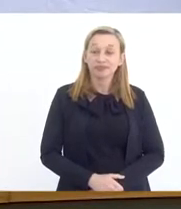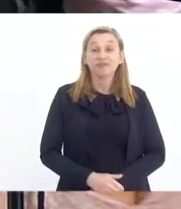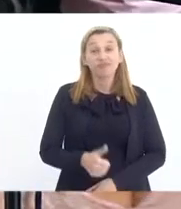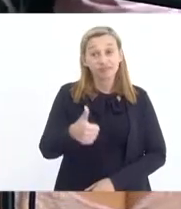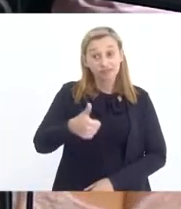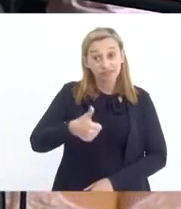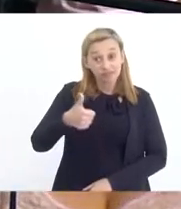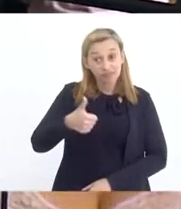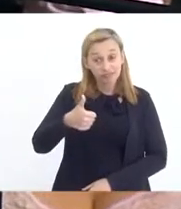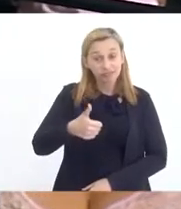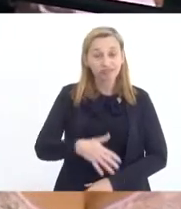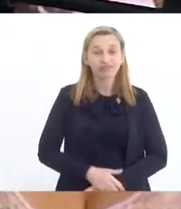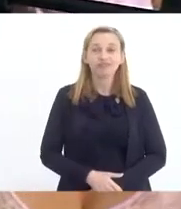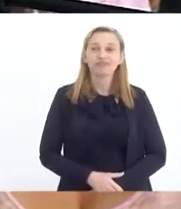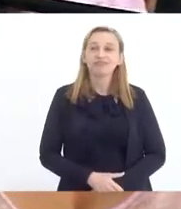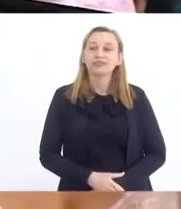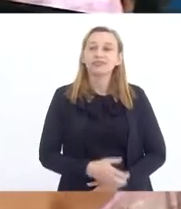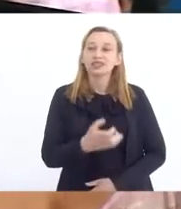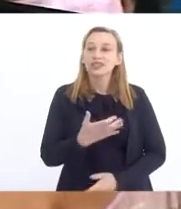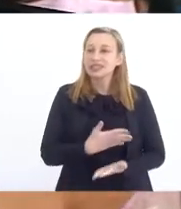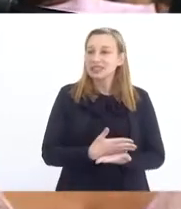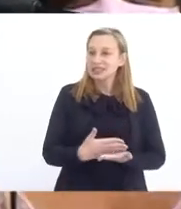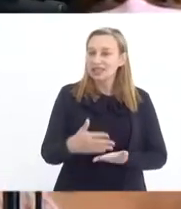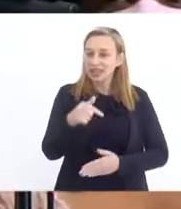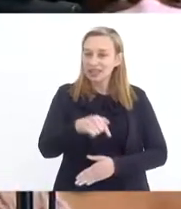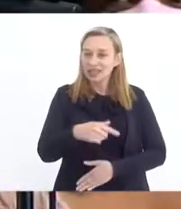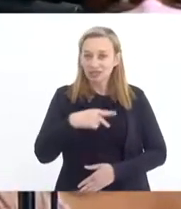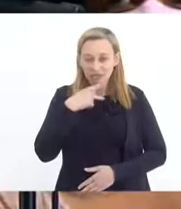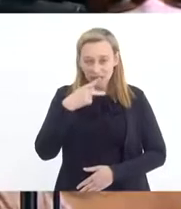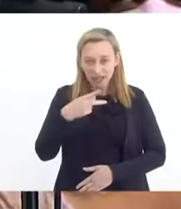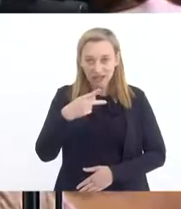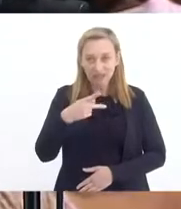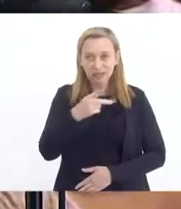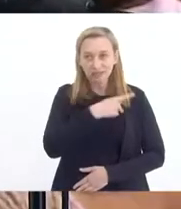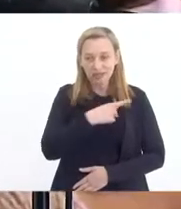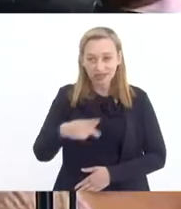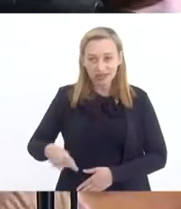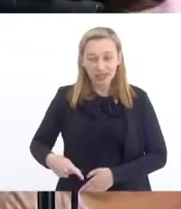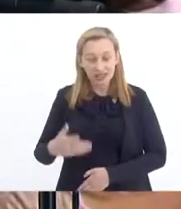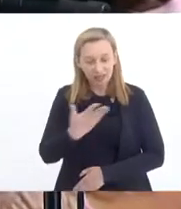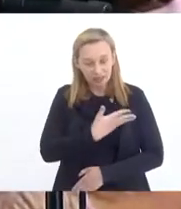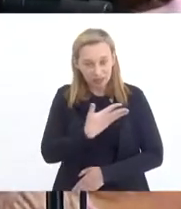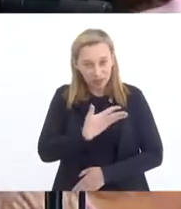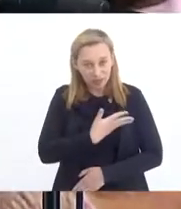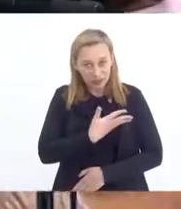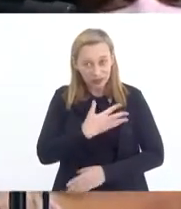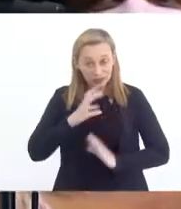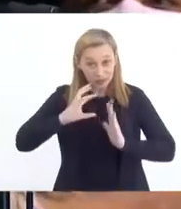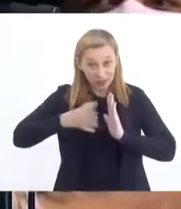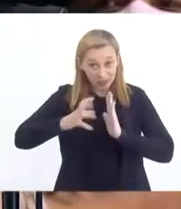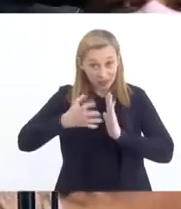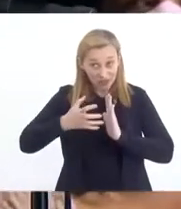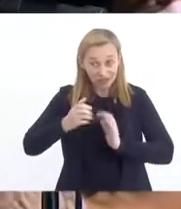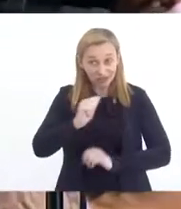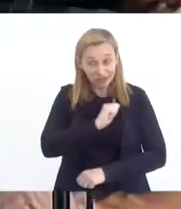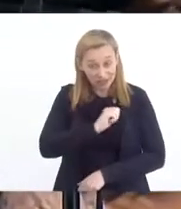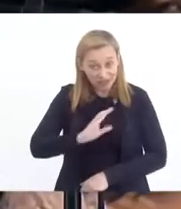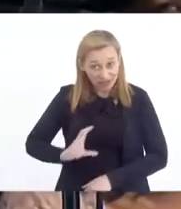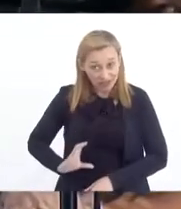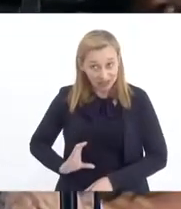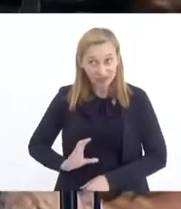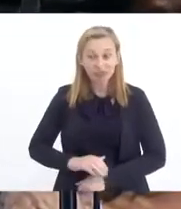Primeiro, eu queria iniciar aqui minha fala, meu presidente, companheiro de partido, companheiro André